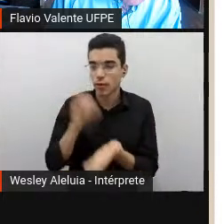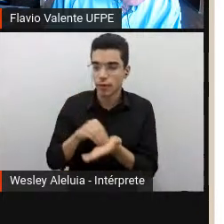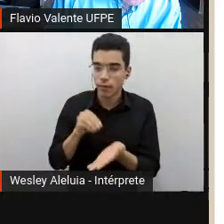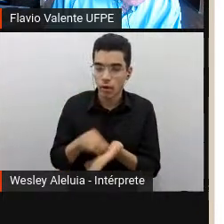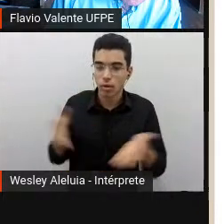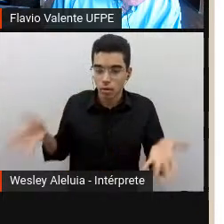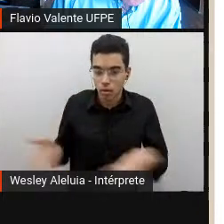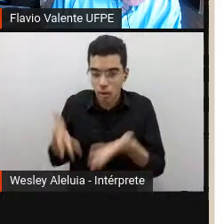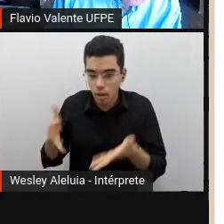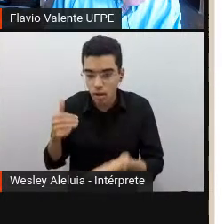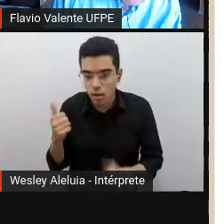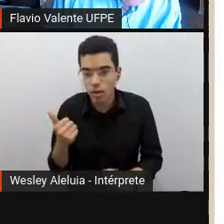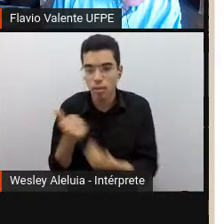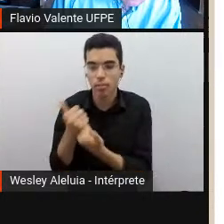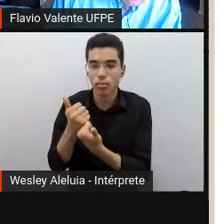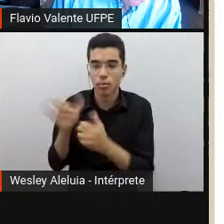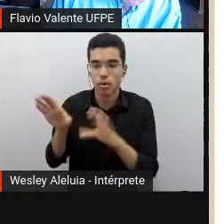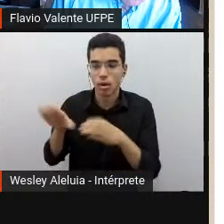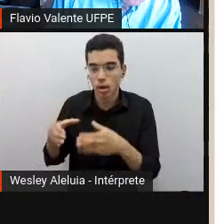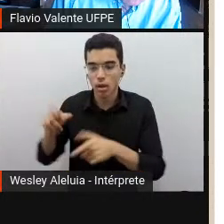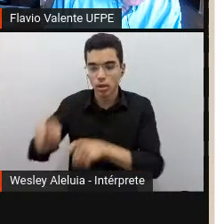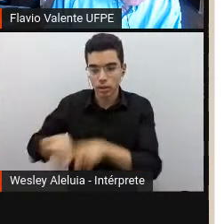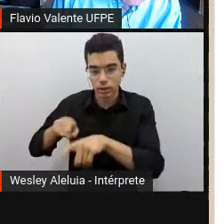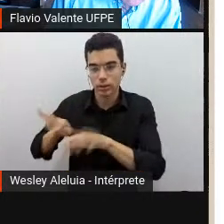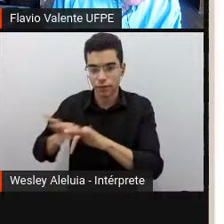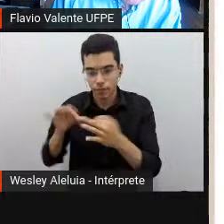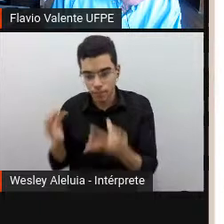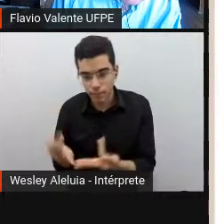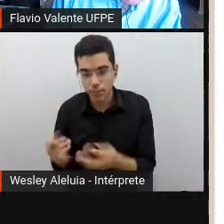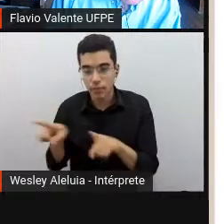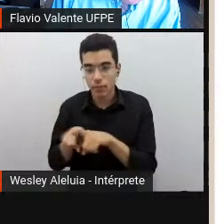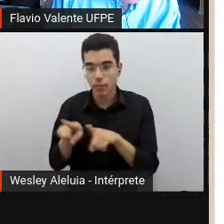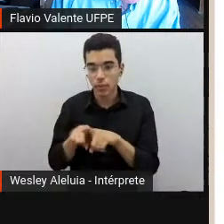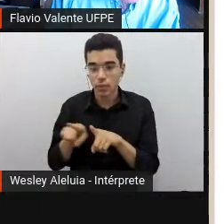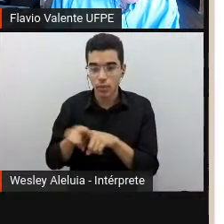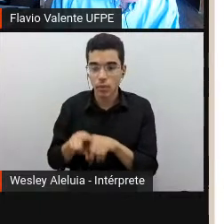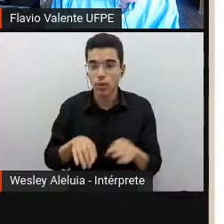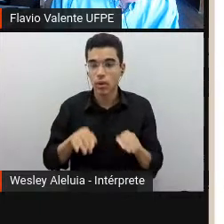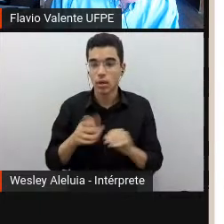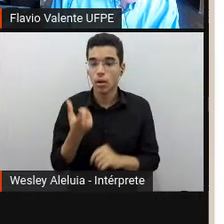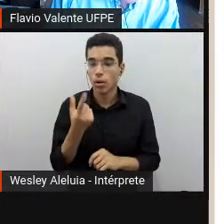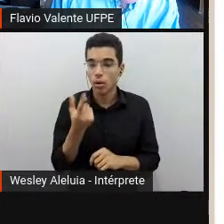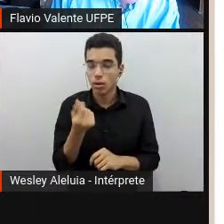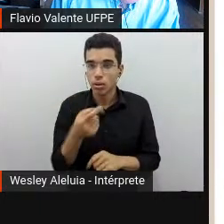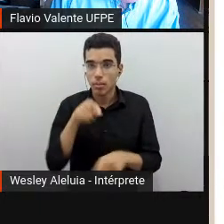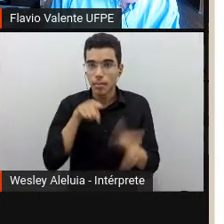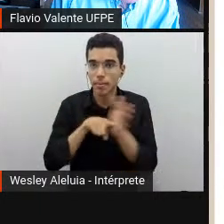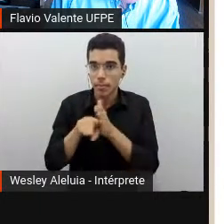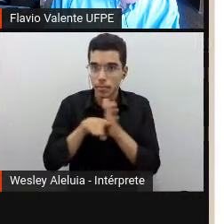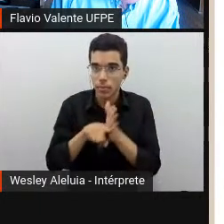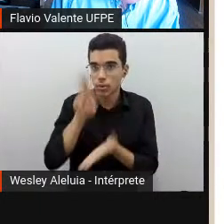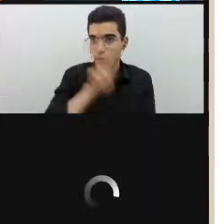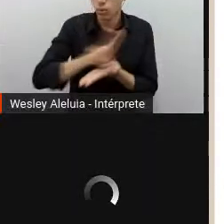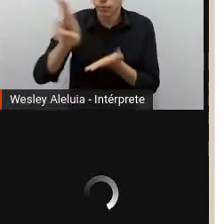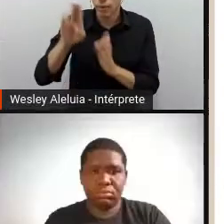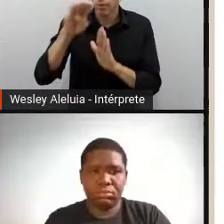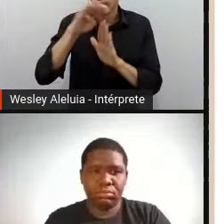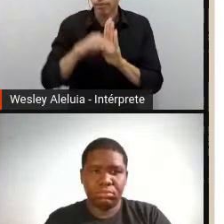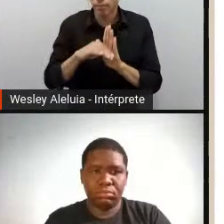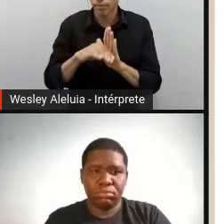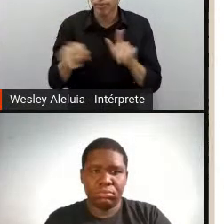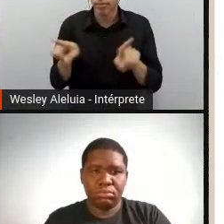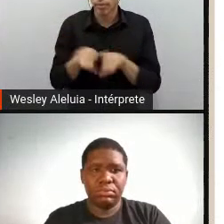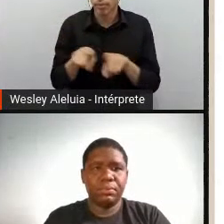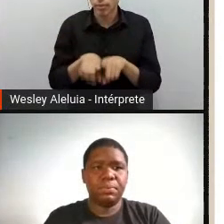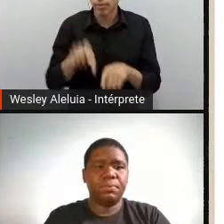emergencial insuficiente e cortado, e cortes profundos em verbas de pesquisa em universidades, junto com o STF